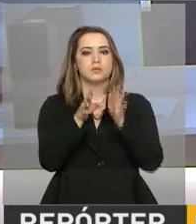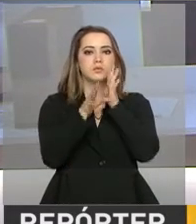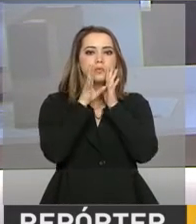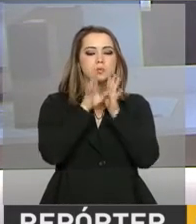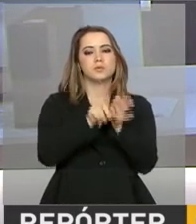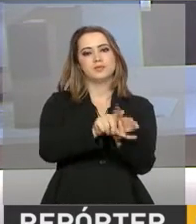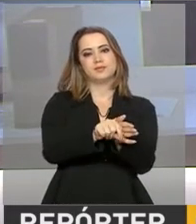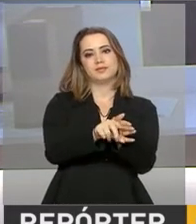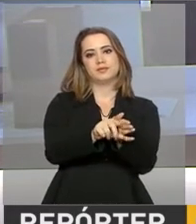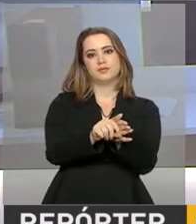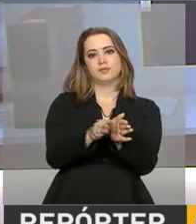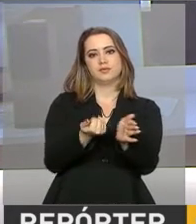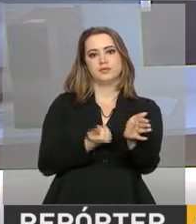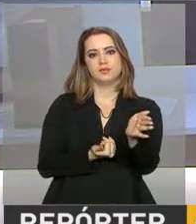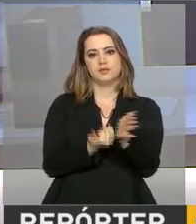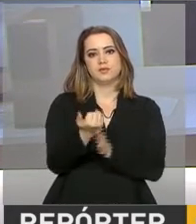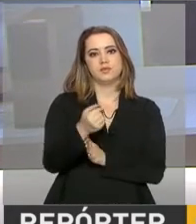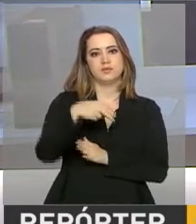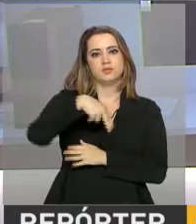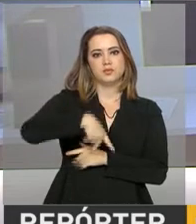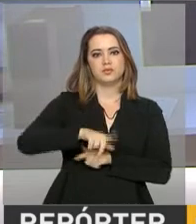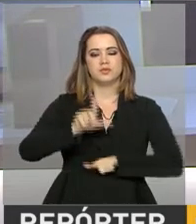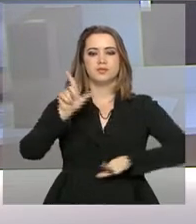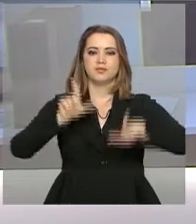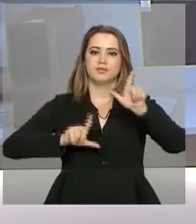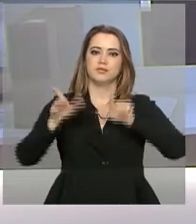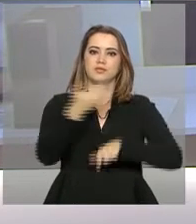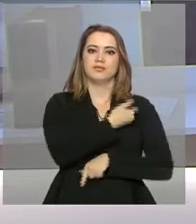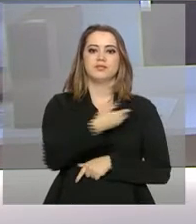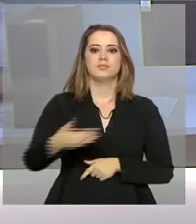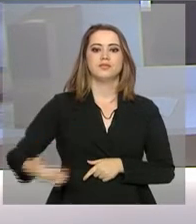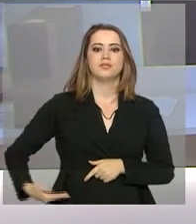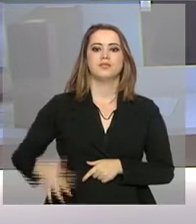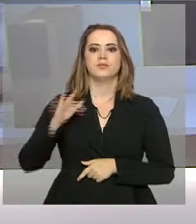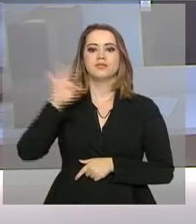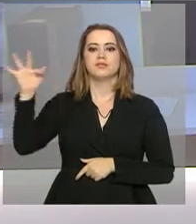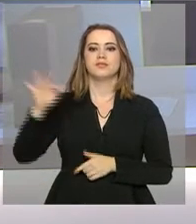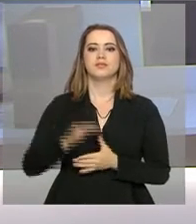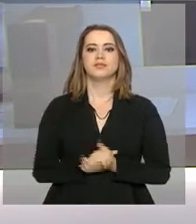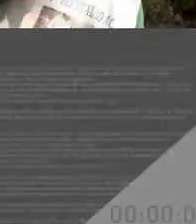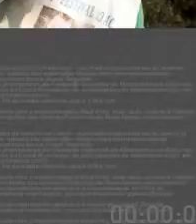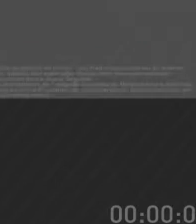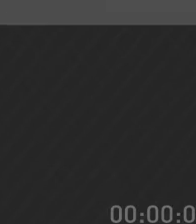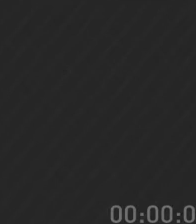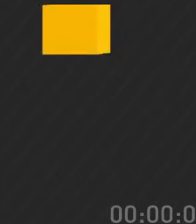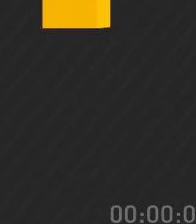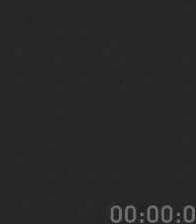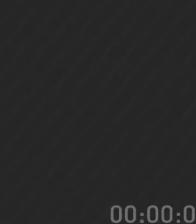Acompanhe também as novidades em nossas redes sociais. Continue com a gente aqui na NBR, a TV do Governo Federal.